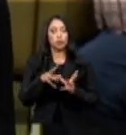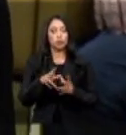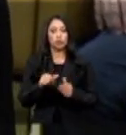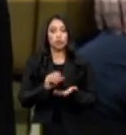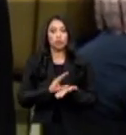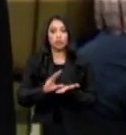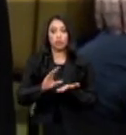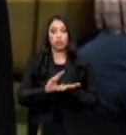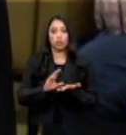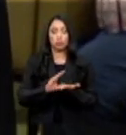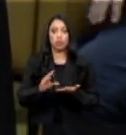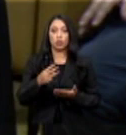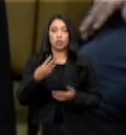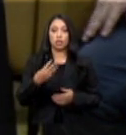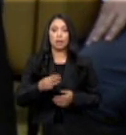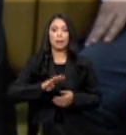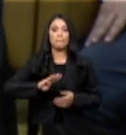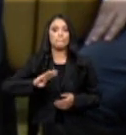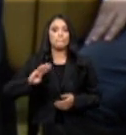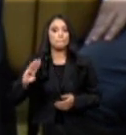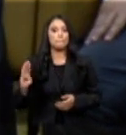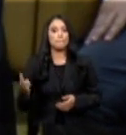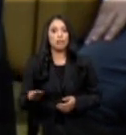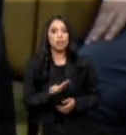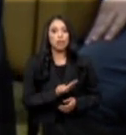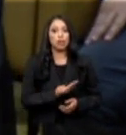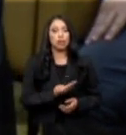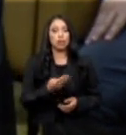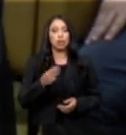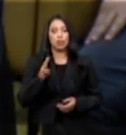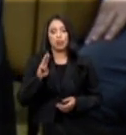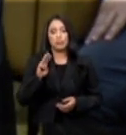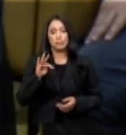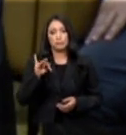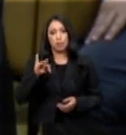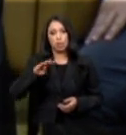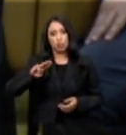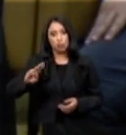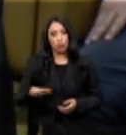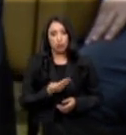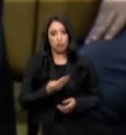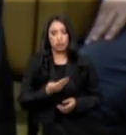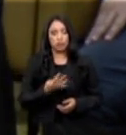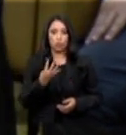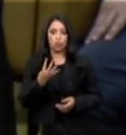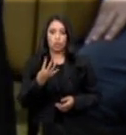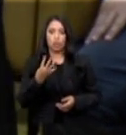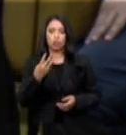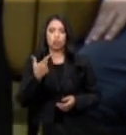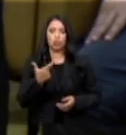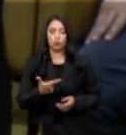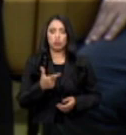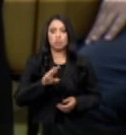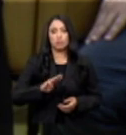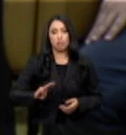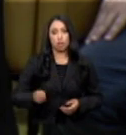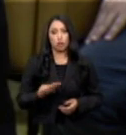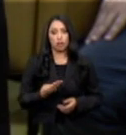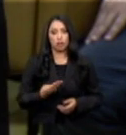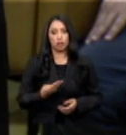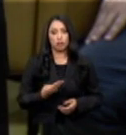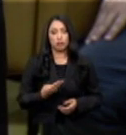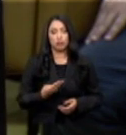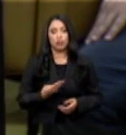ordem de R$30 bilhões, arrecadação na ordem de R$42 bilhões, redução de